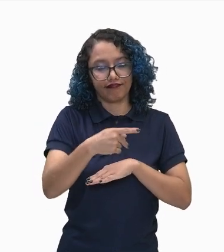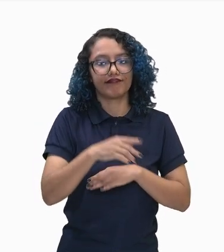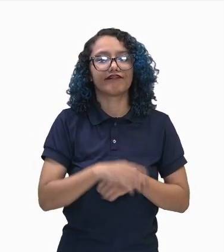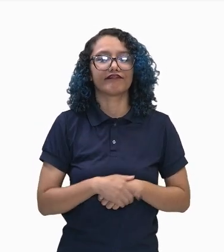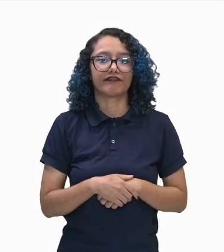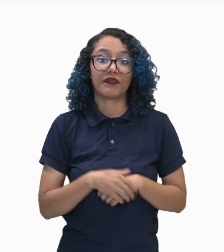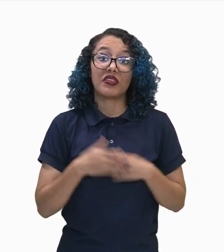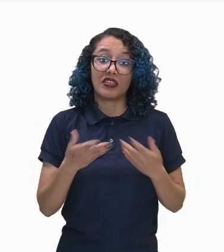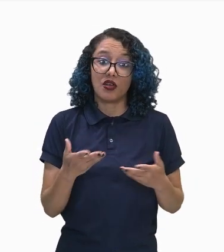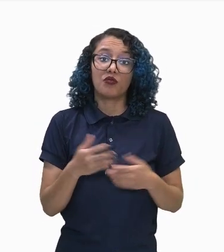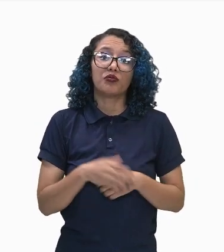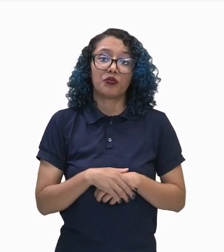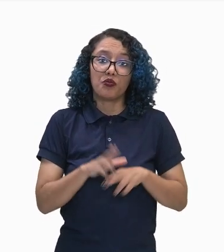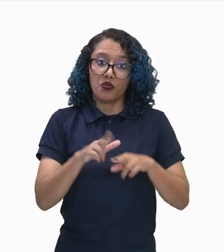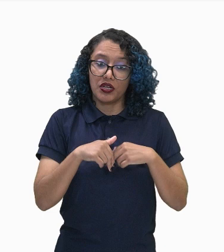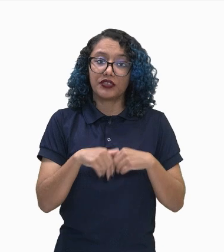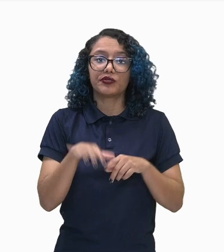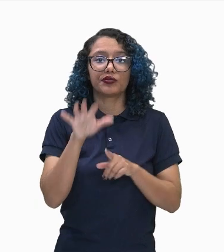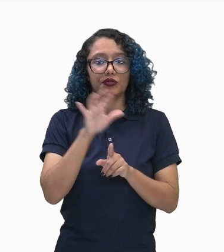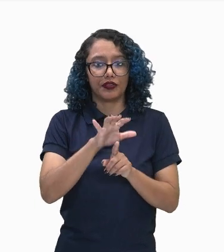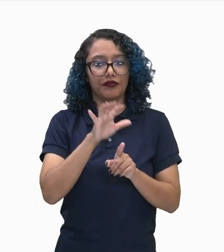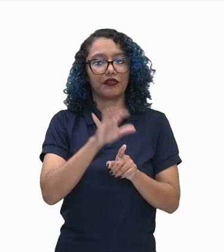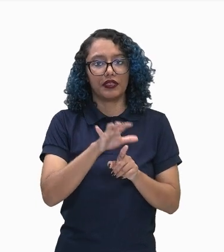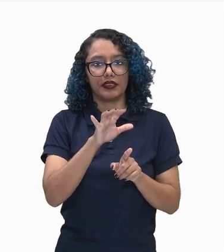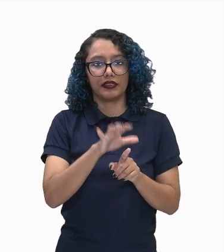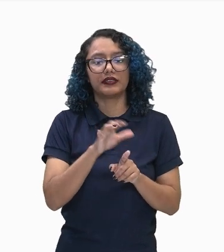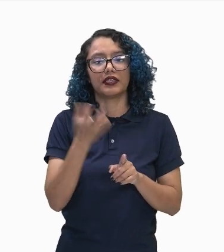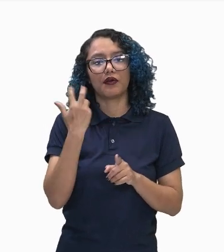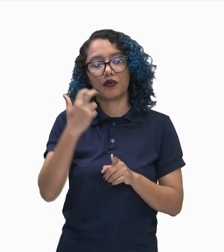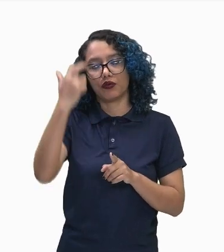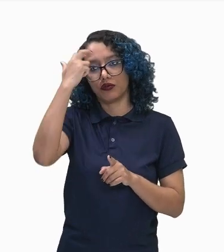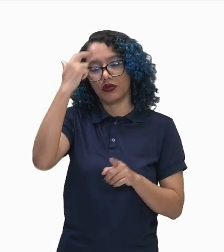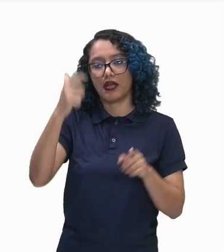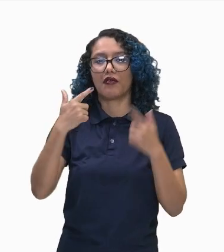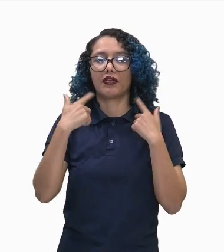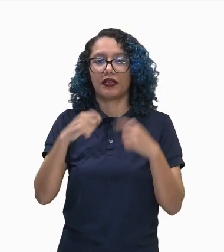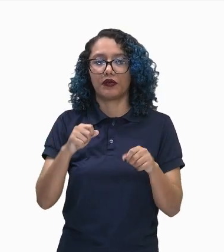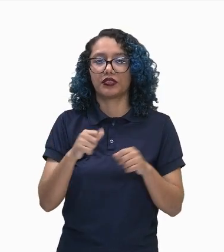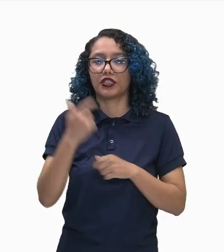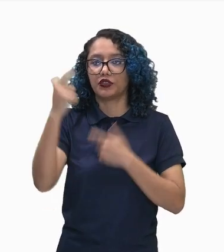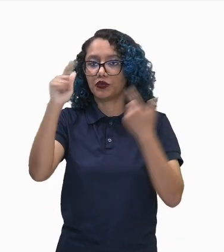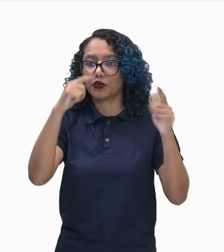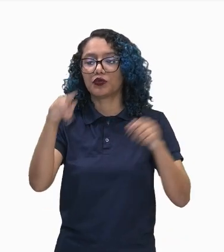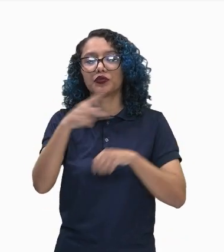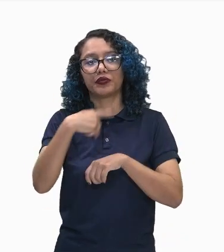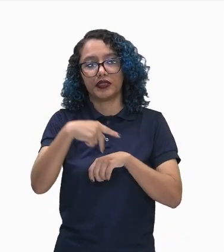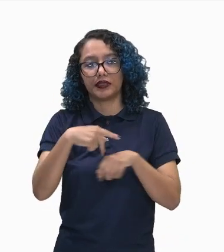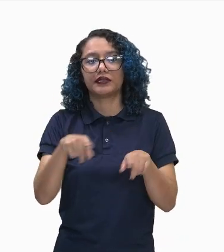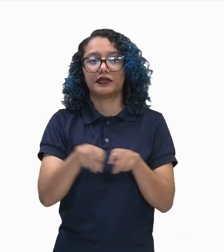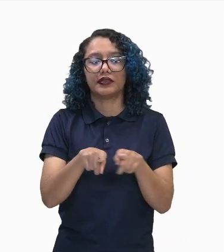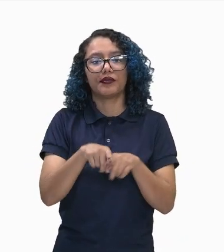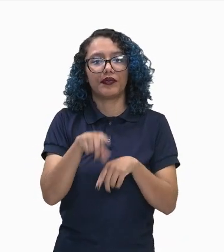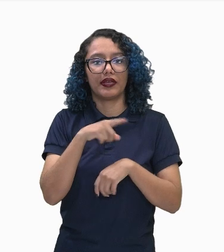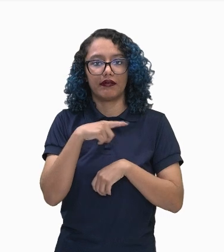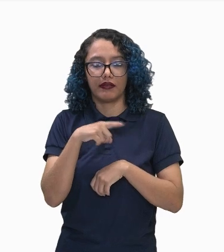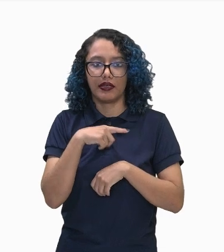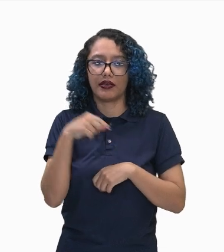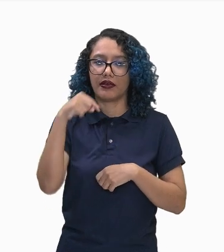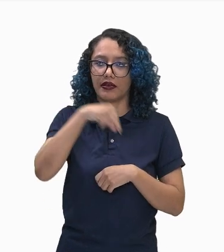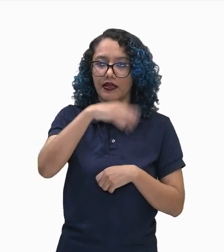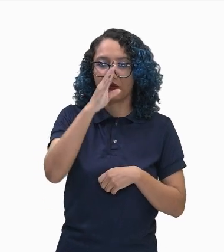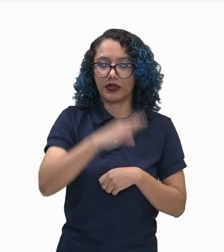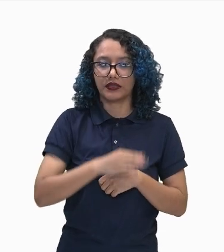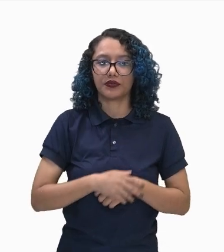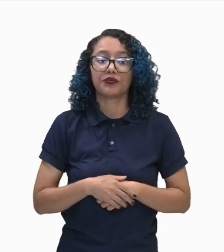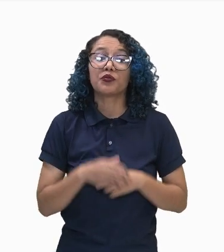nós sofremos a influência cultural e linguística desses povos também. De tal modo, o